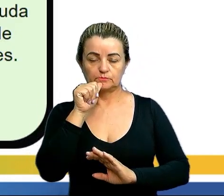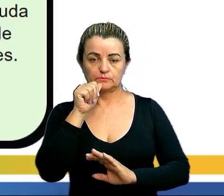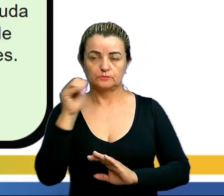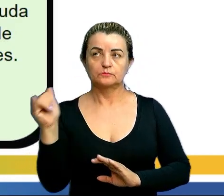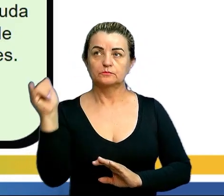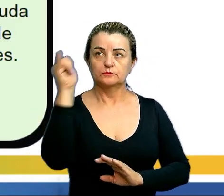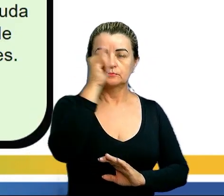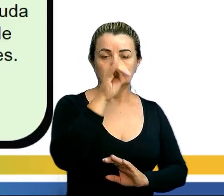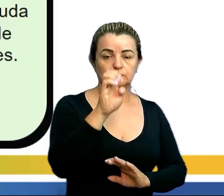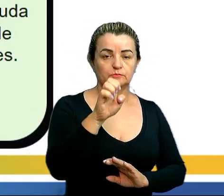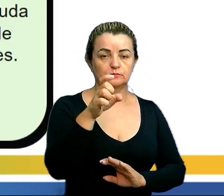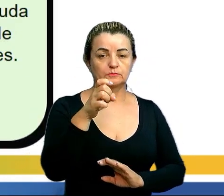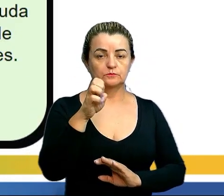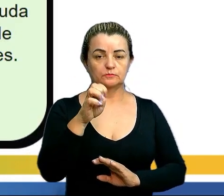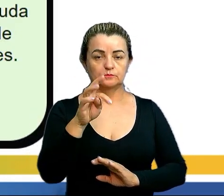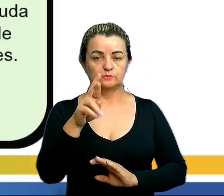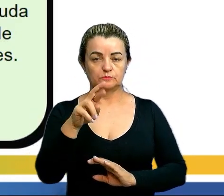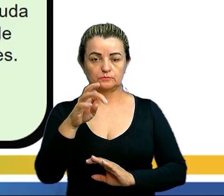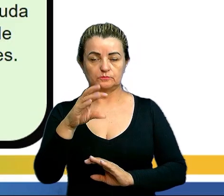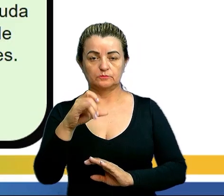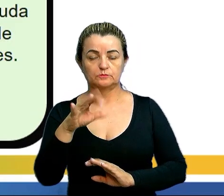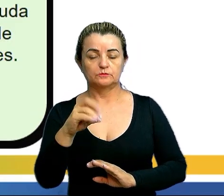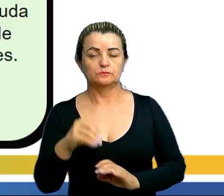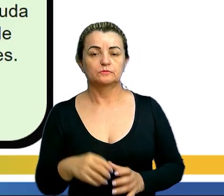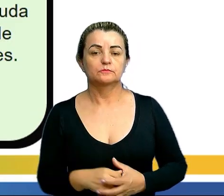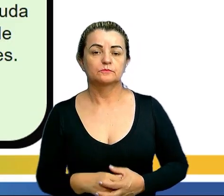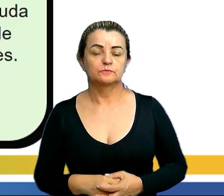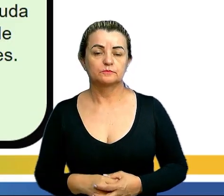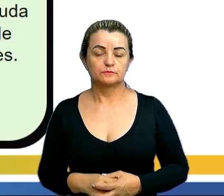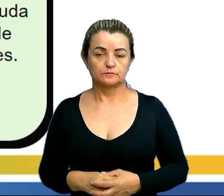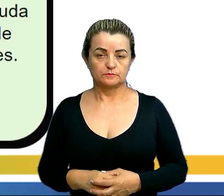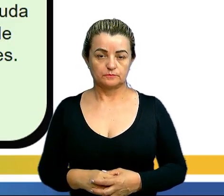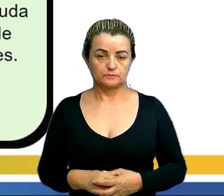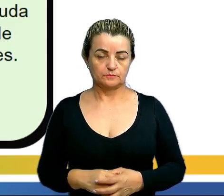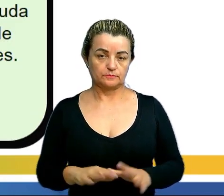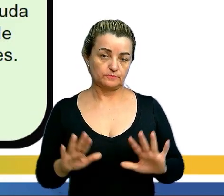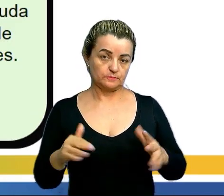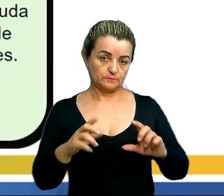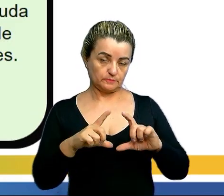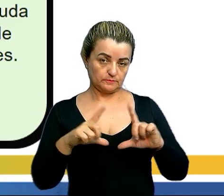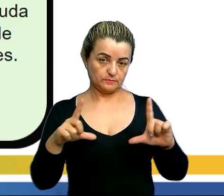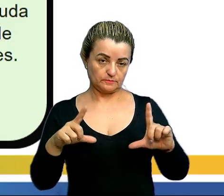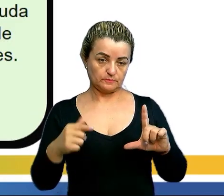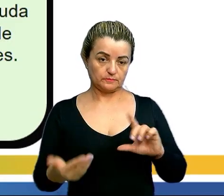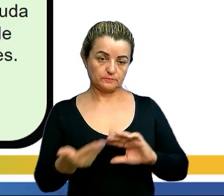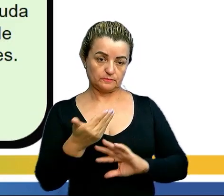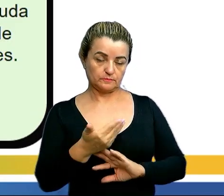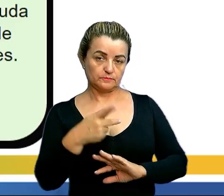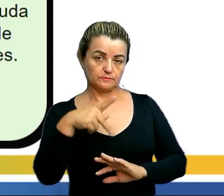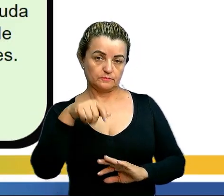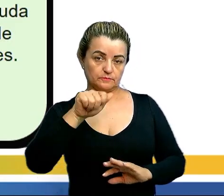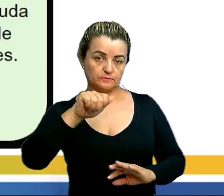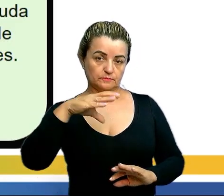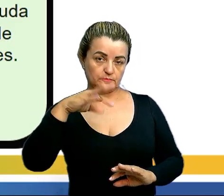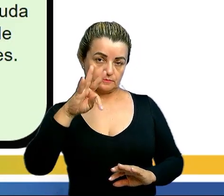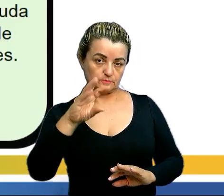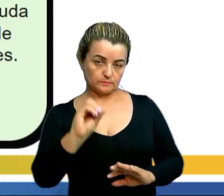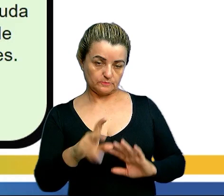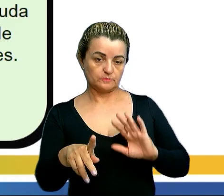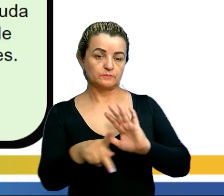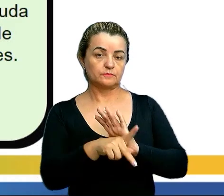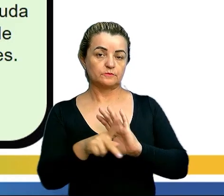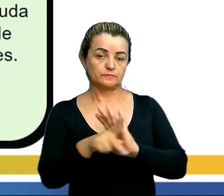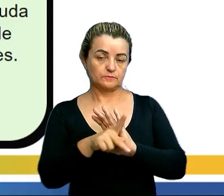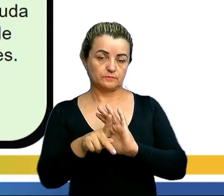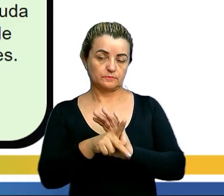de possíveis invasões socialistas ali pelas fronteiras. E é óbvio que o Pacto de Varsóvia é a versão socialista da OTAN, né? A gente